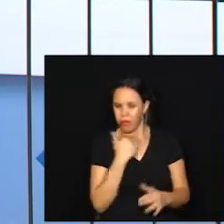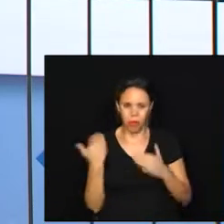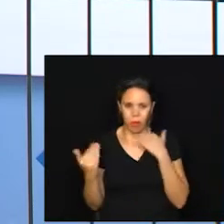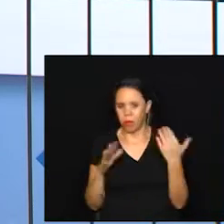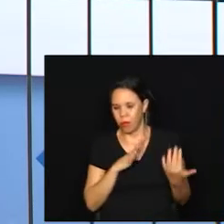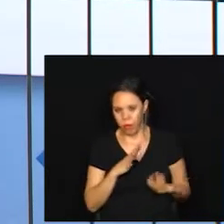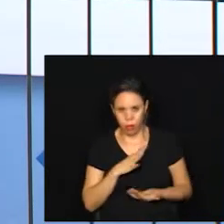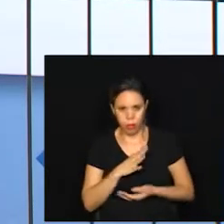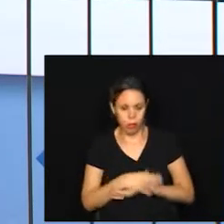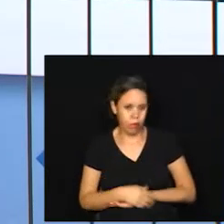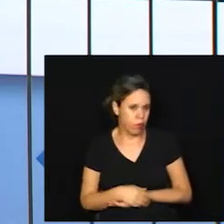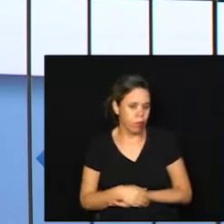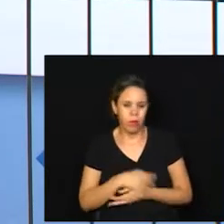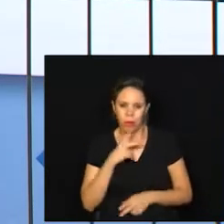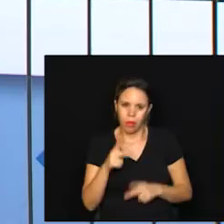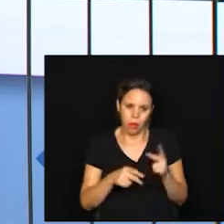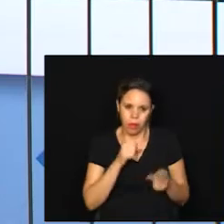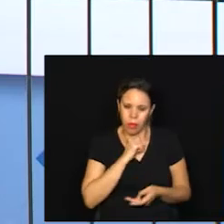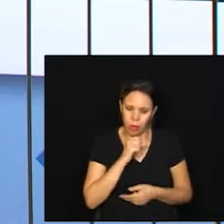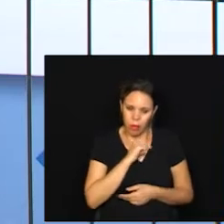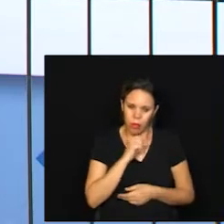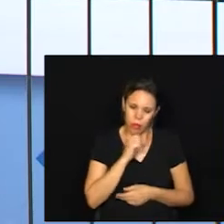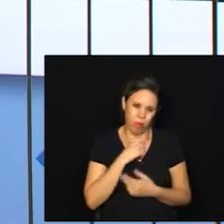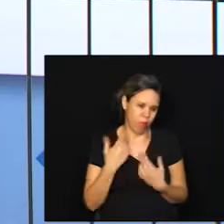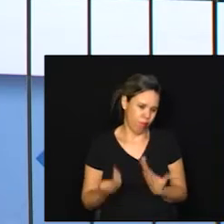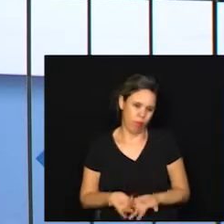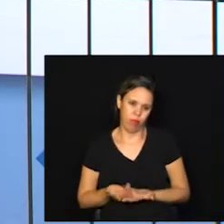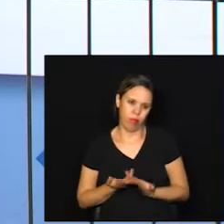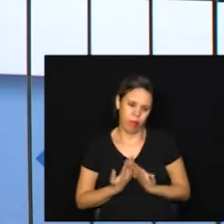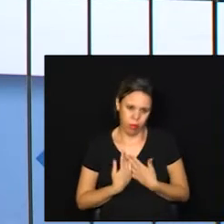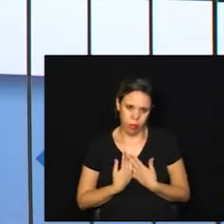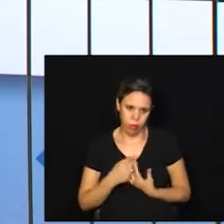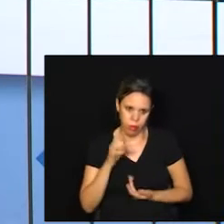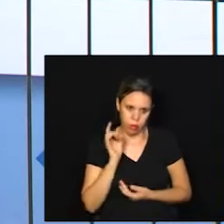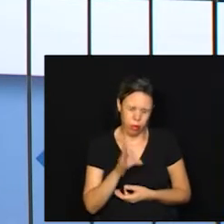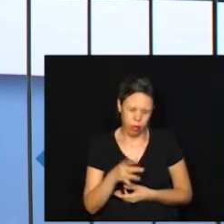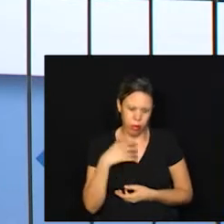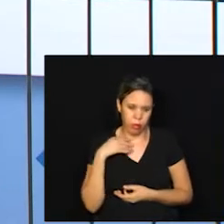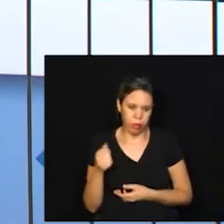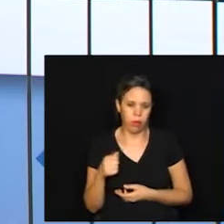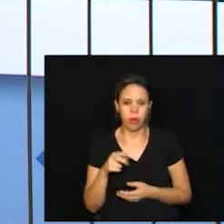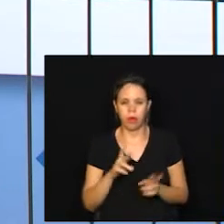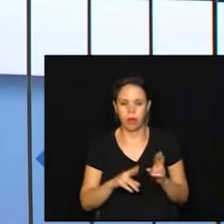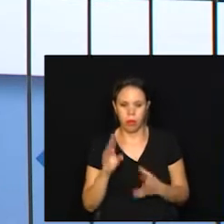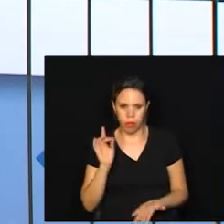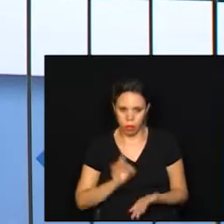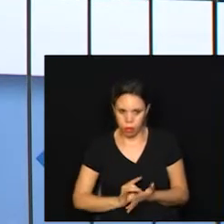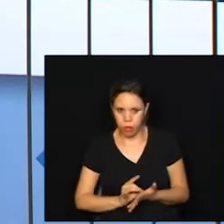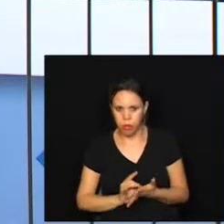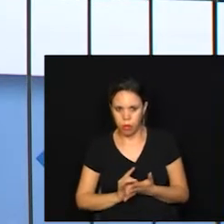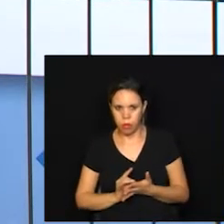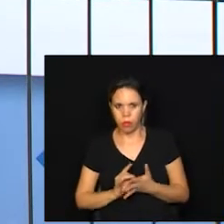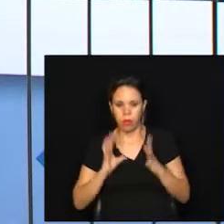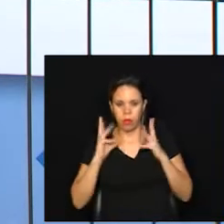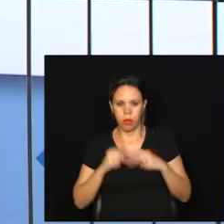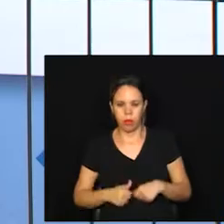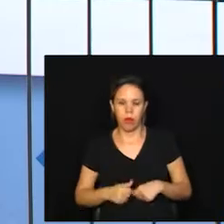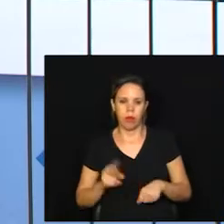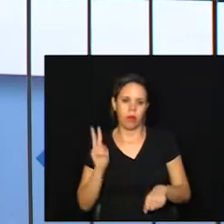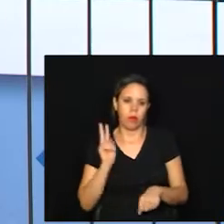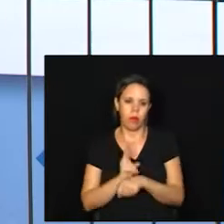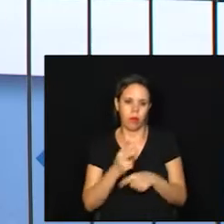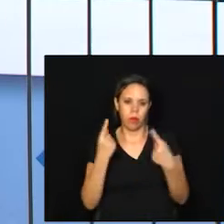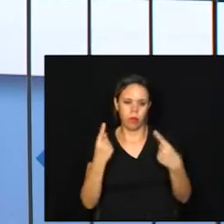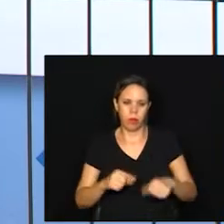nossa cidade são de pessoas desse grupo. Então, só em abril que eles efetivamente estarão imunizados